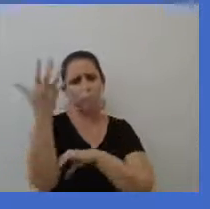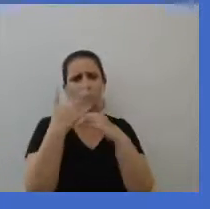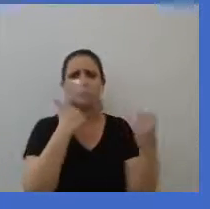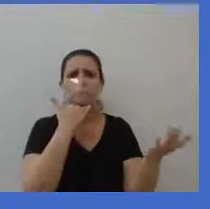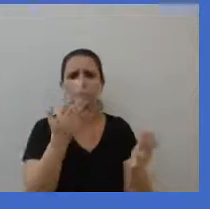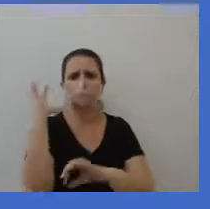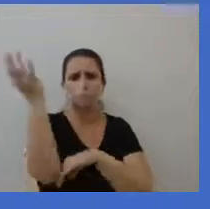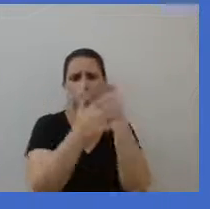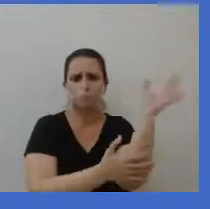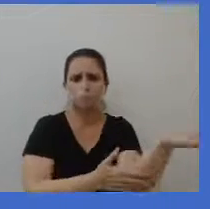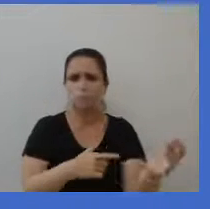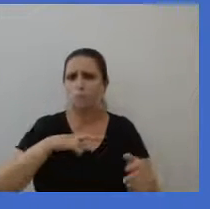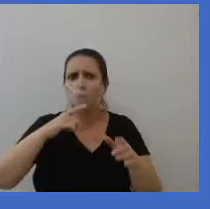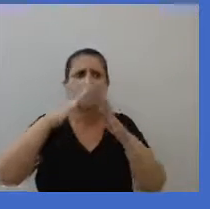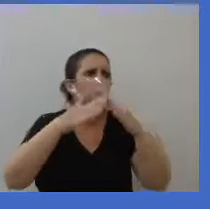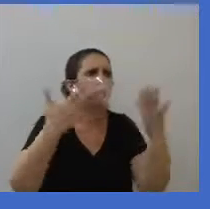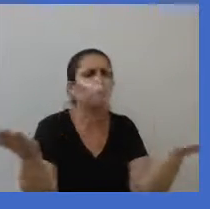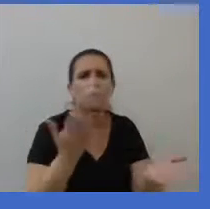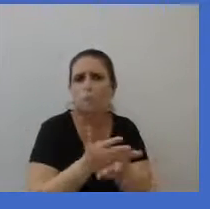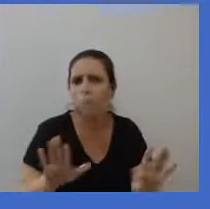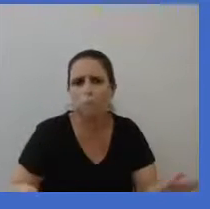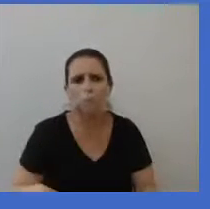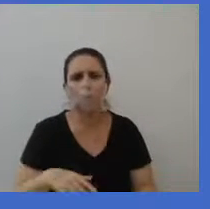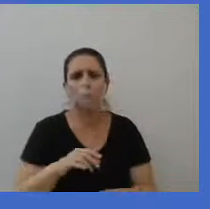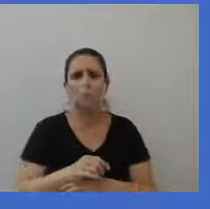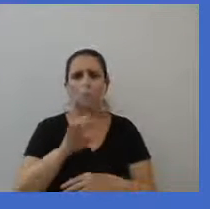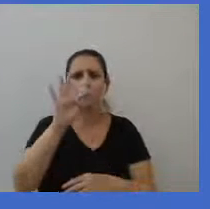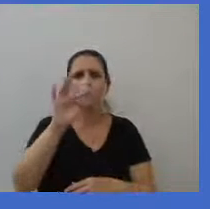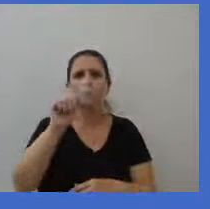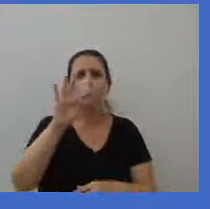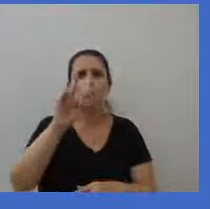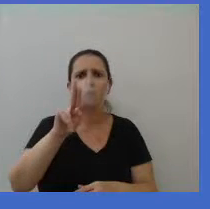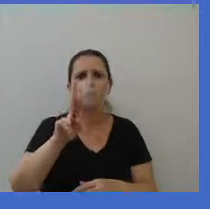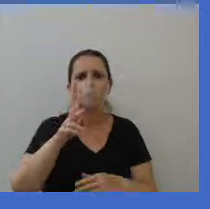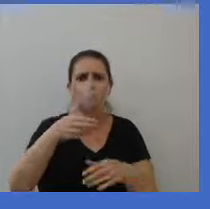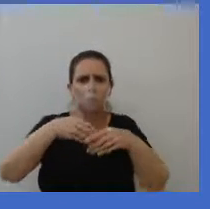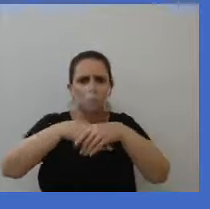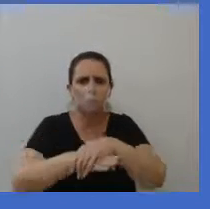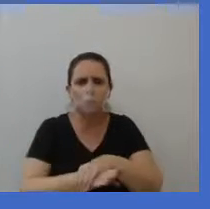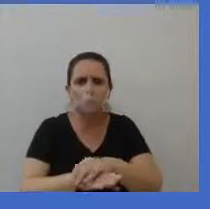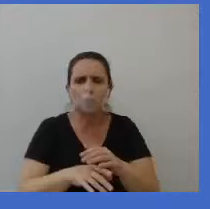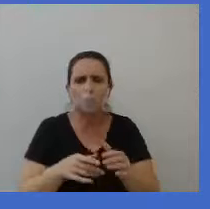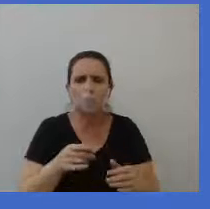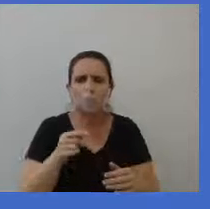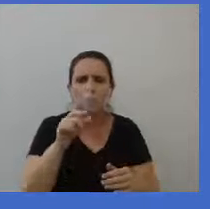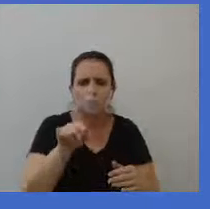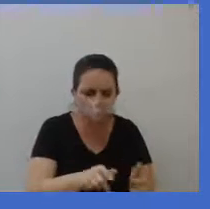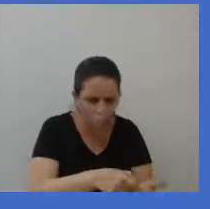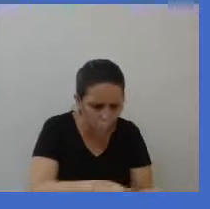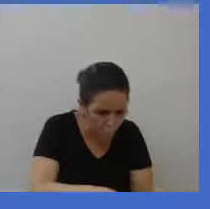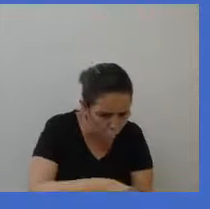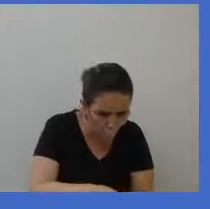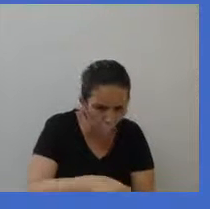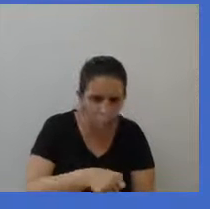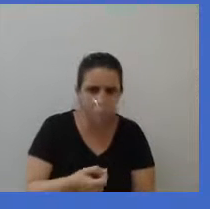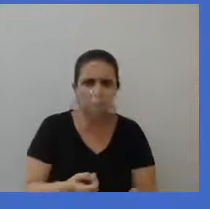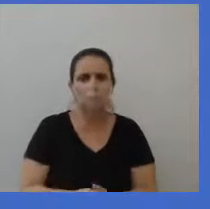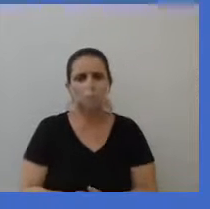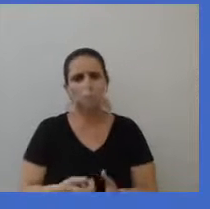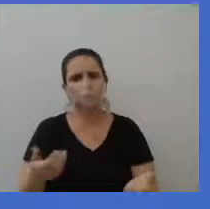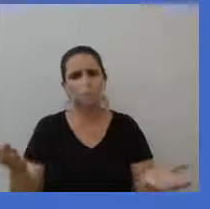Por vezes, as pessoas não querem ouvir a verdade. Atenção! Porque não desejam que as